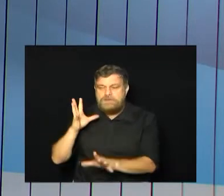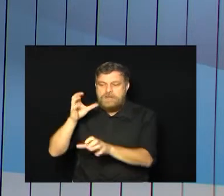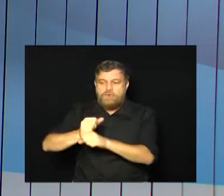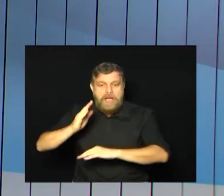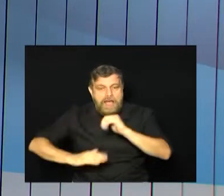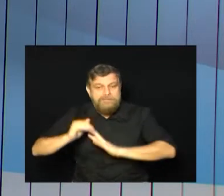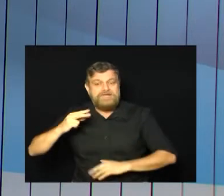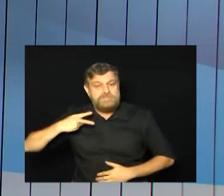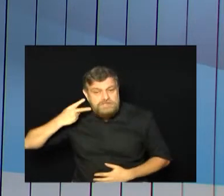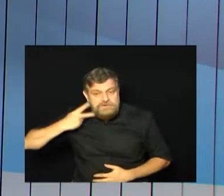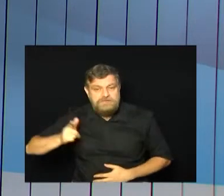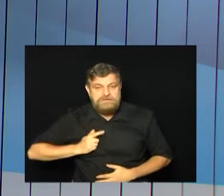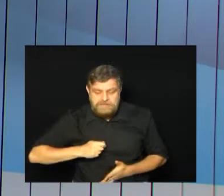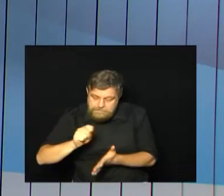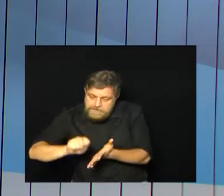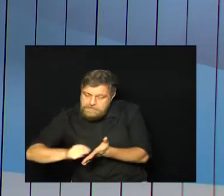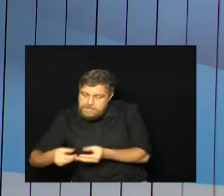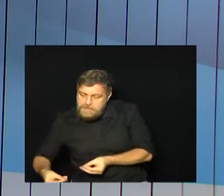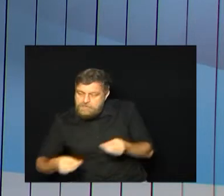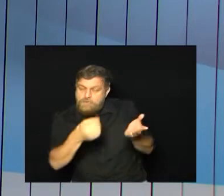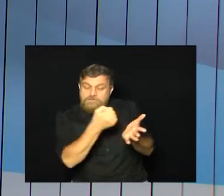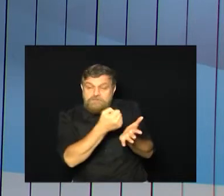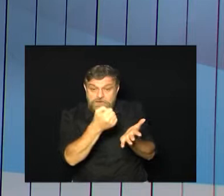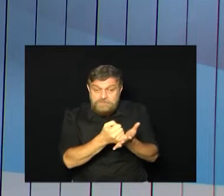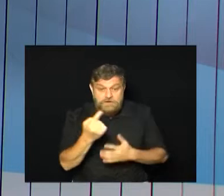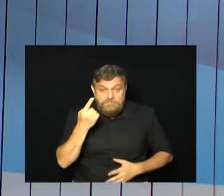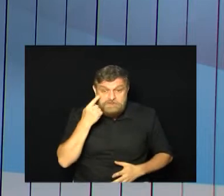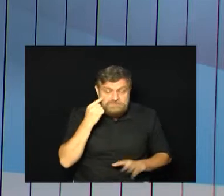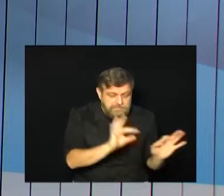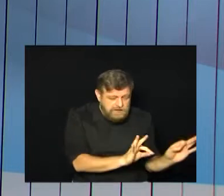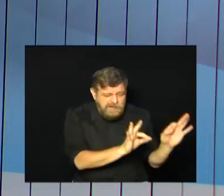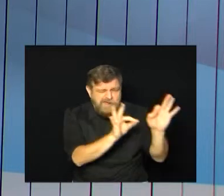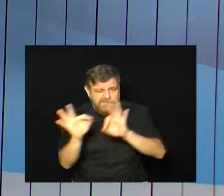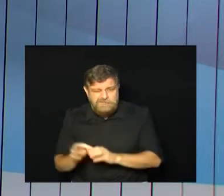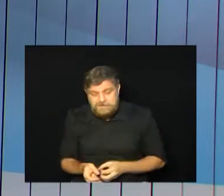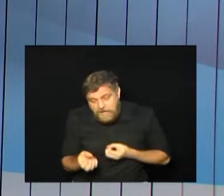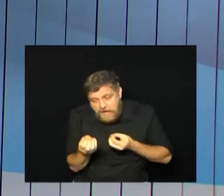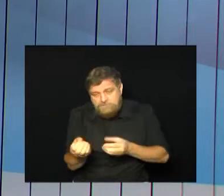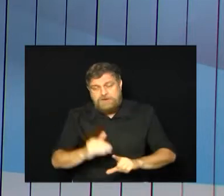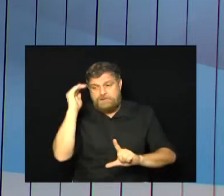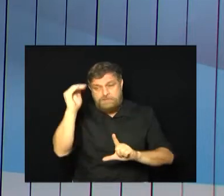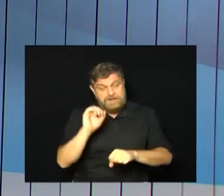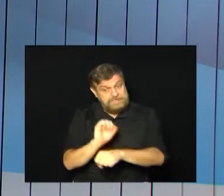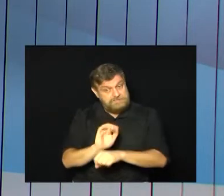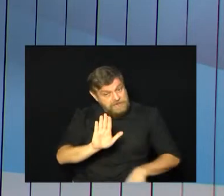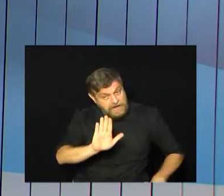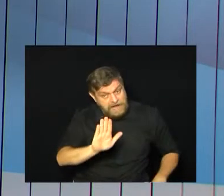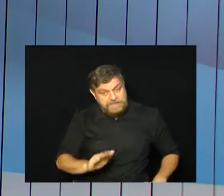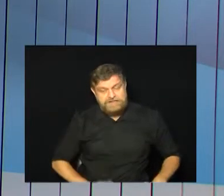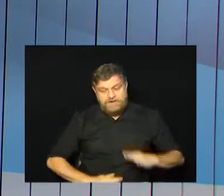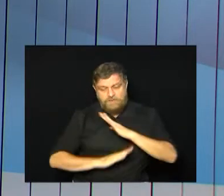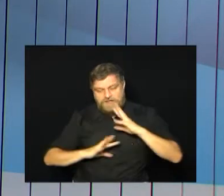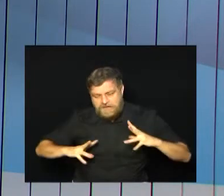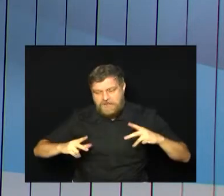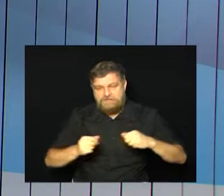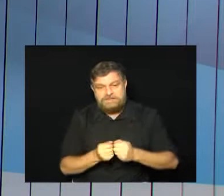tem indicação de vereador, o que foi protocolado, você vai conferir aqui. Então tem muitos assuntos, não sai daí que o Câmara Total